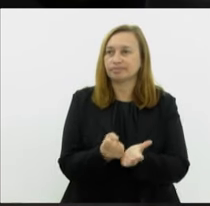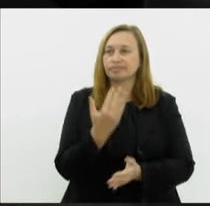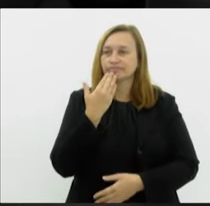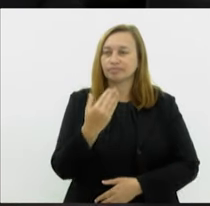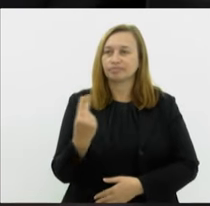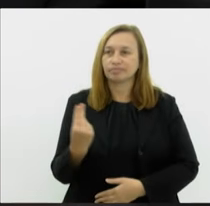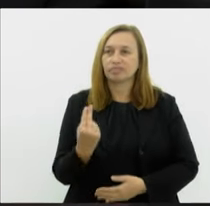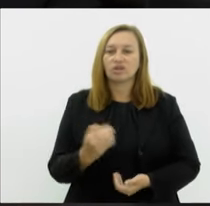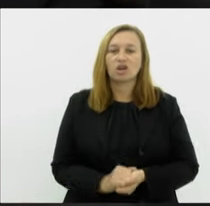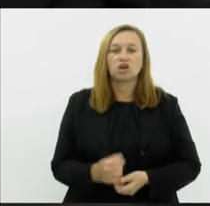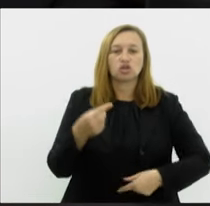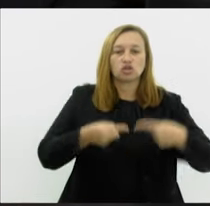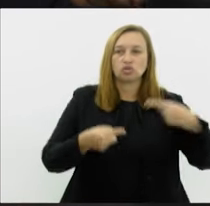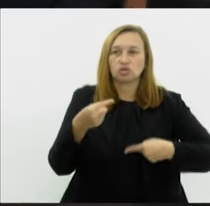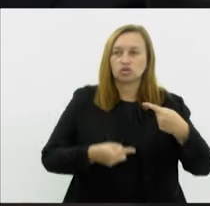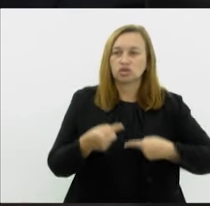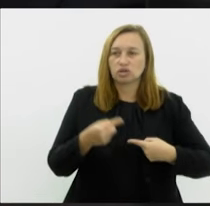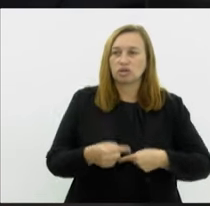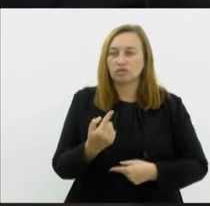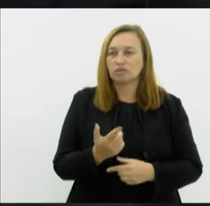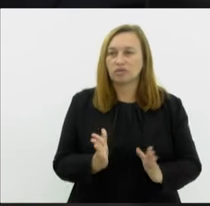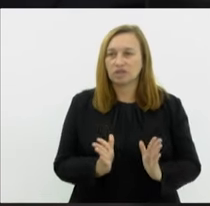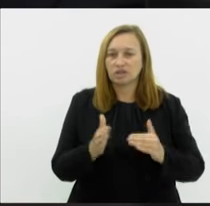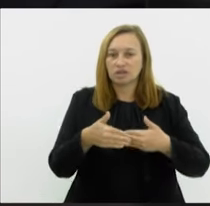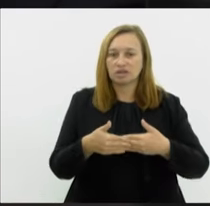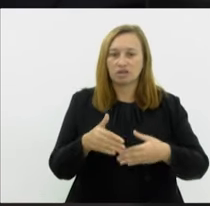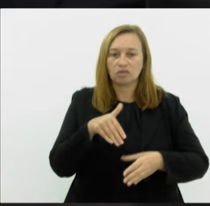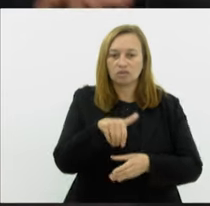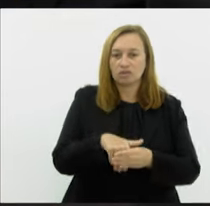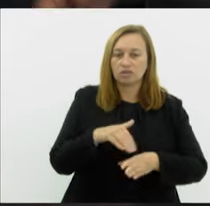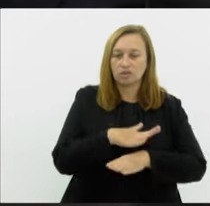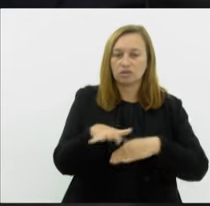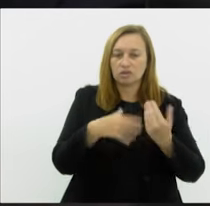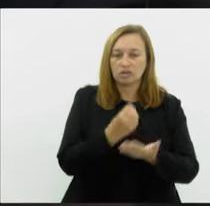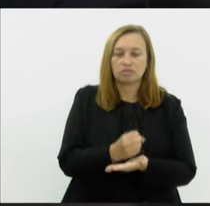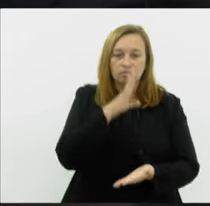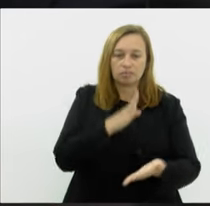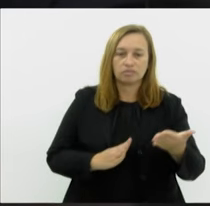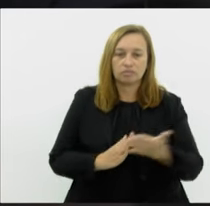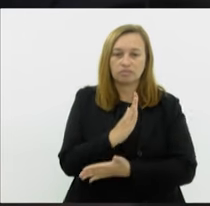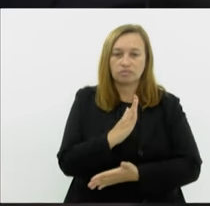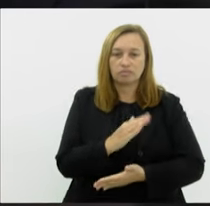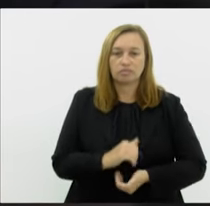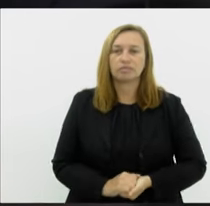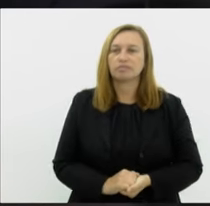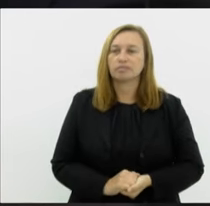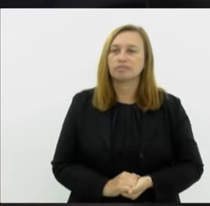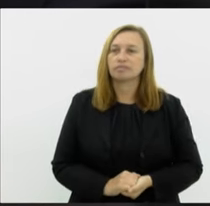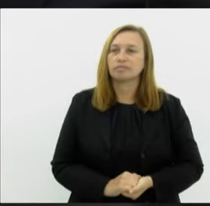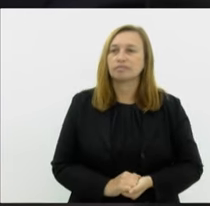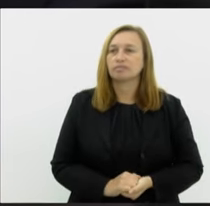Não havendo mais quem queira discutir, encerrada a discussão. Em votação, os senhores que aprovam permaneçam como estão.